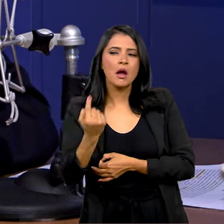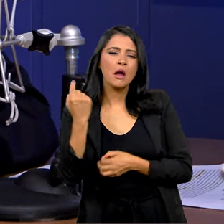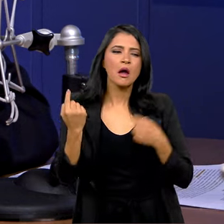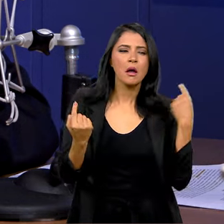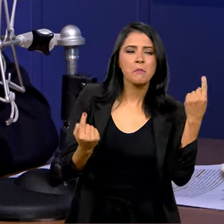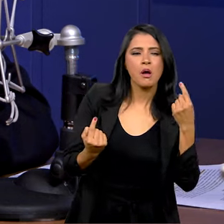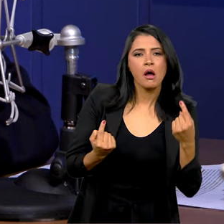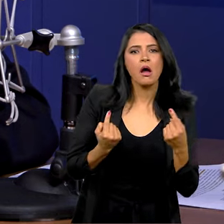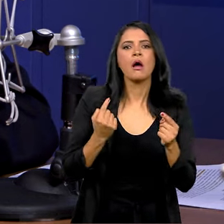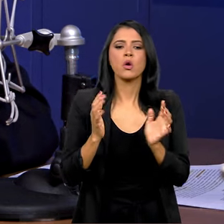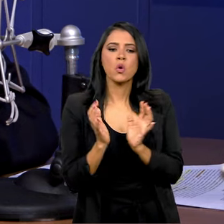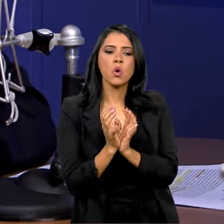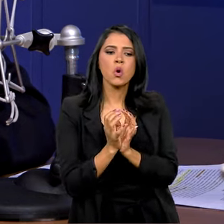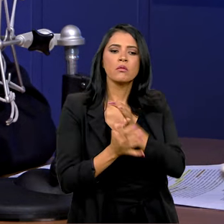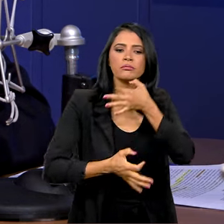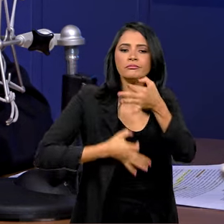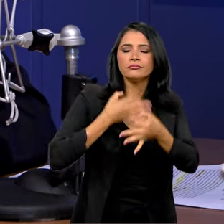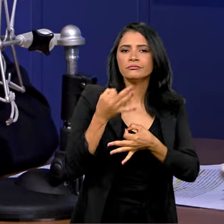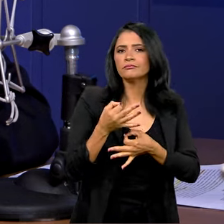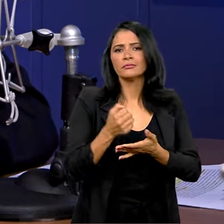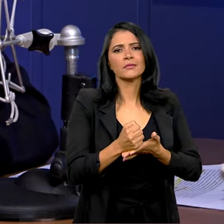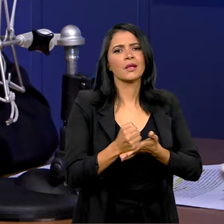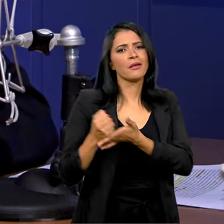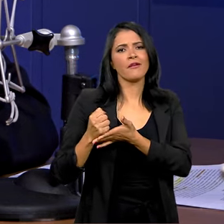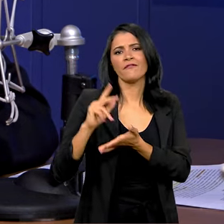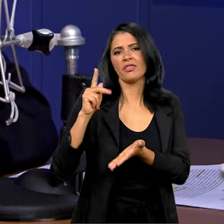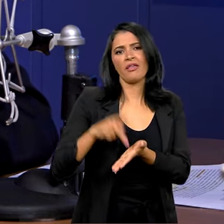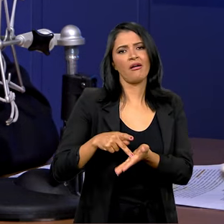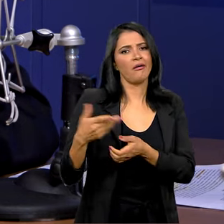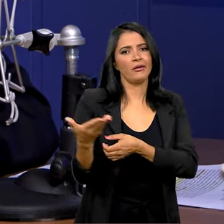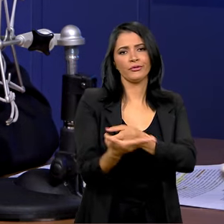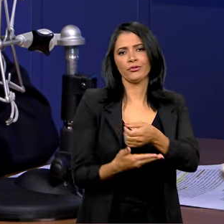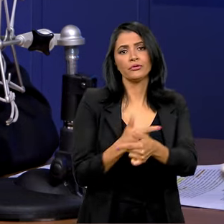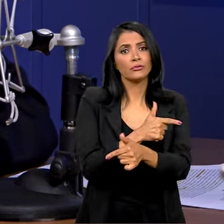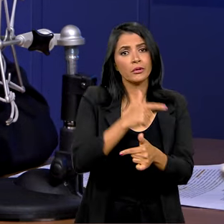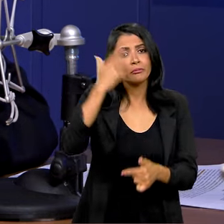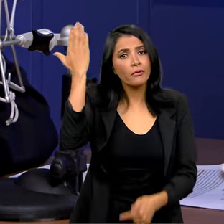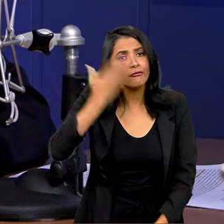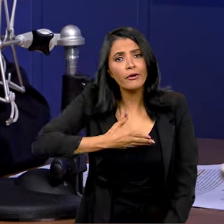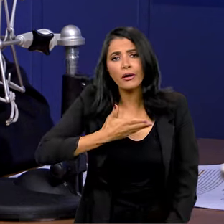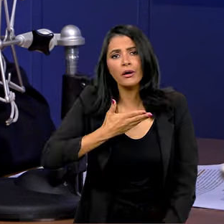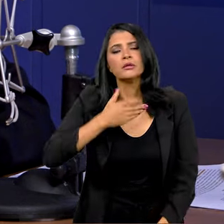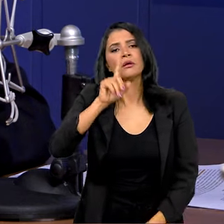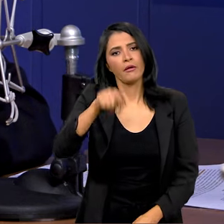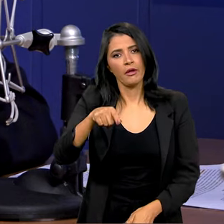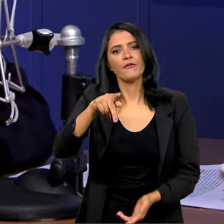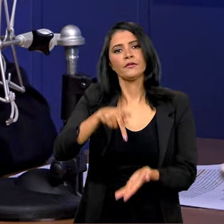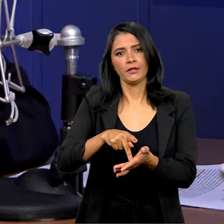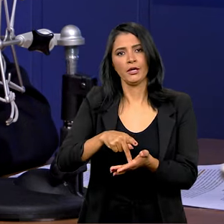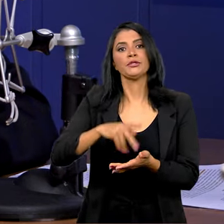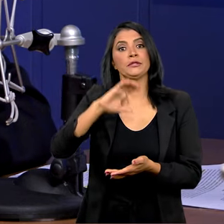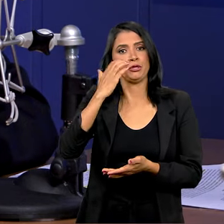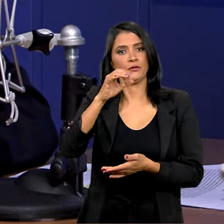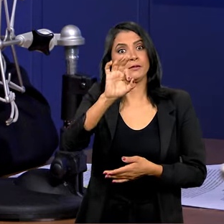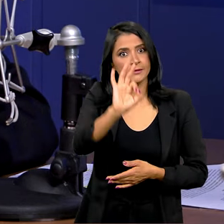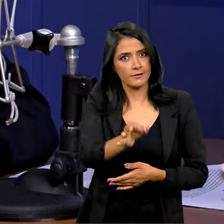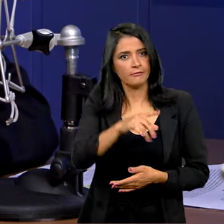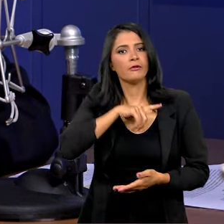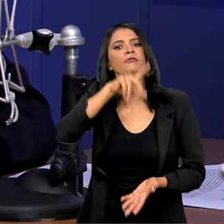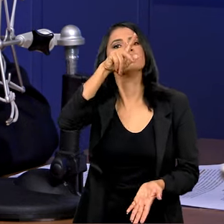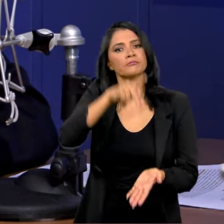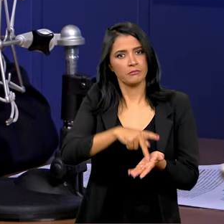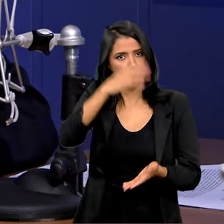uais as opiniões coletivas que não se apoiam em verdades comprovadas que é a verdade científica então